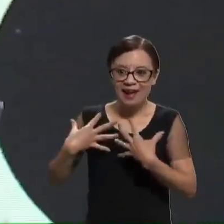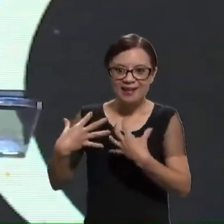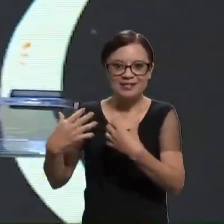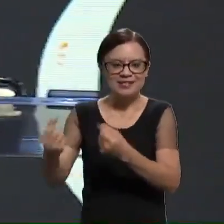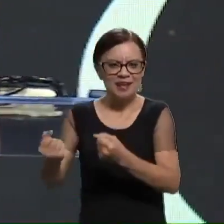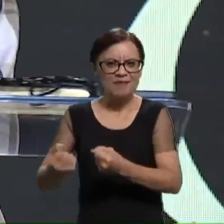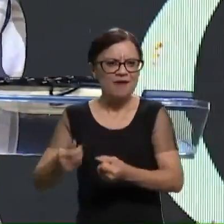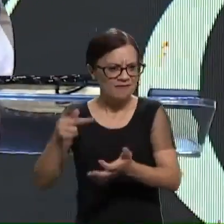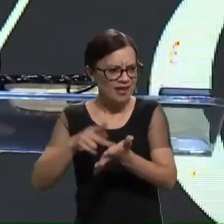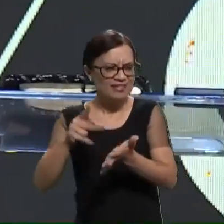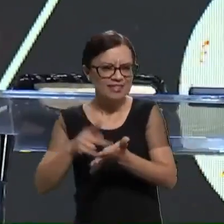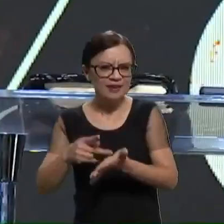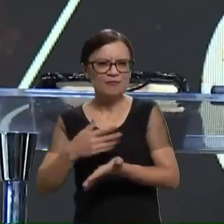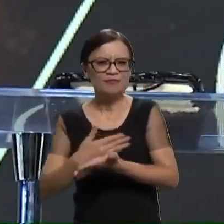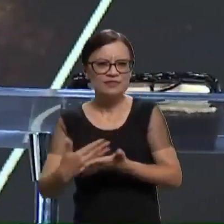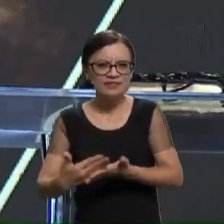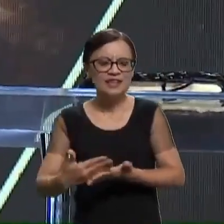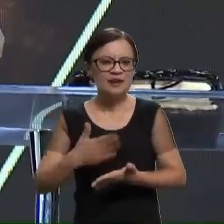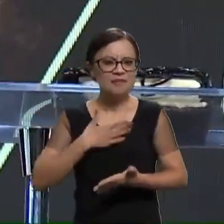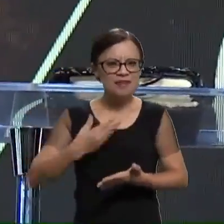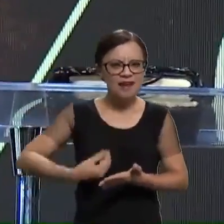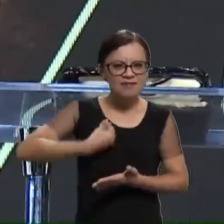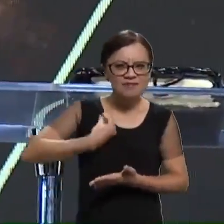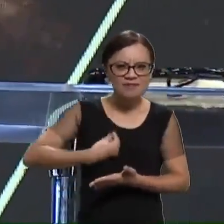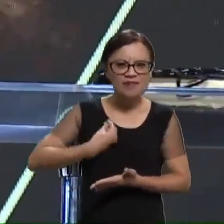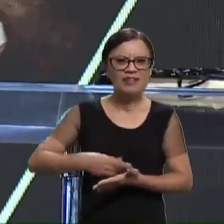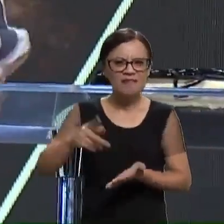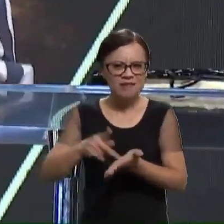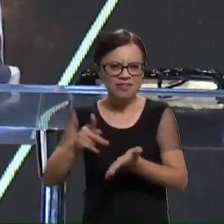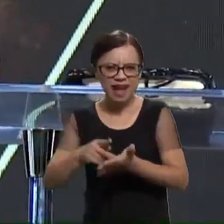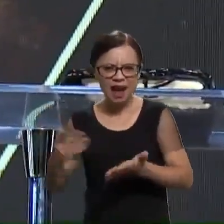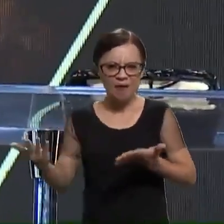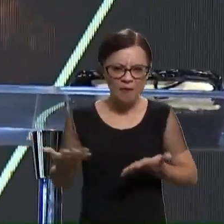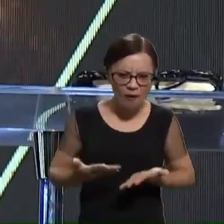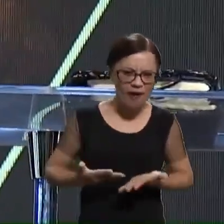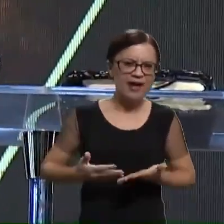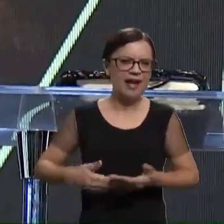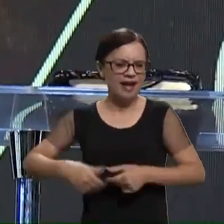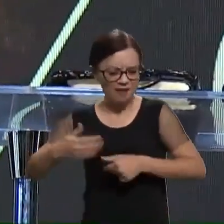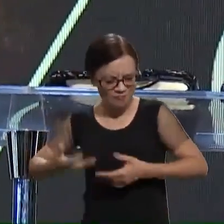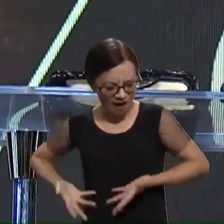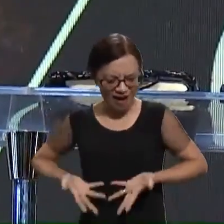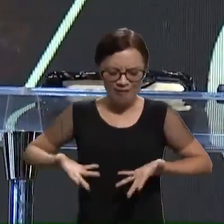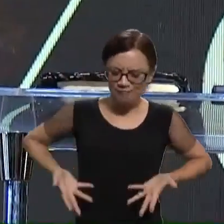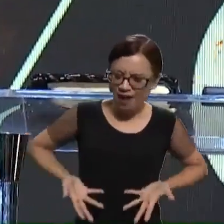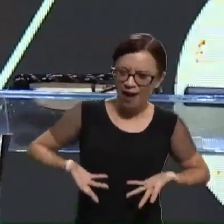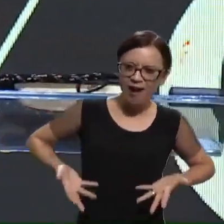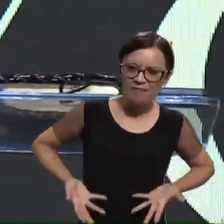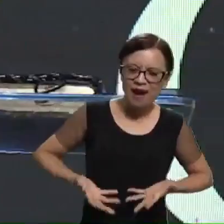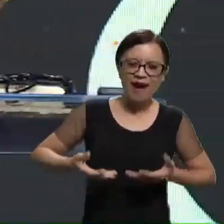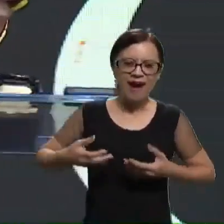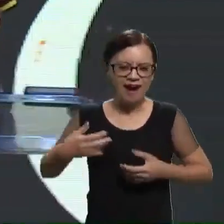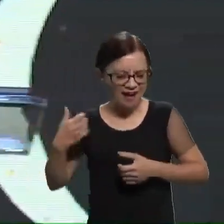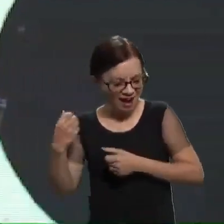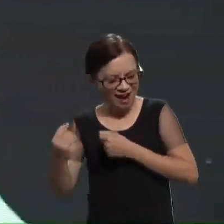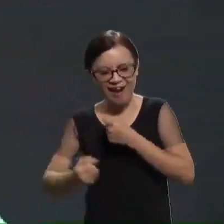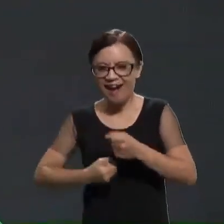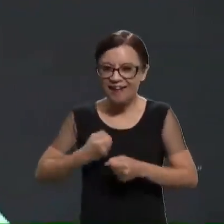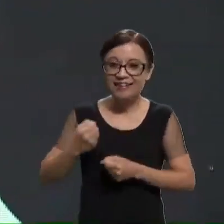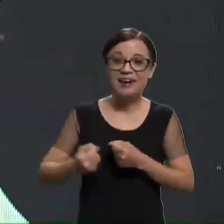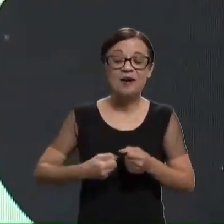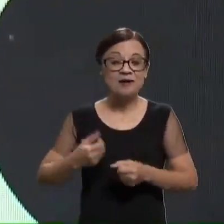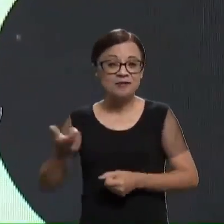meu Deus, está começando, está chegando, é agora, agora vai, e está na primeira, e está na segunda, e quer engatar logo a quinta